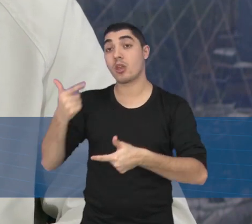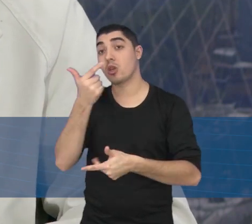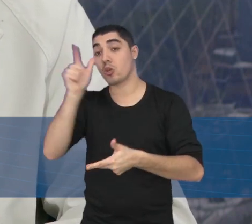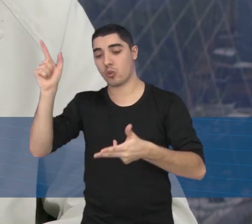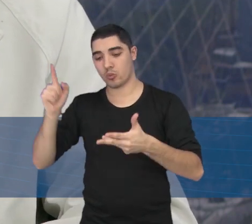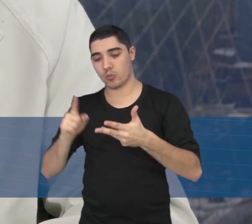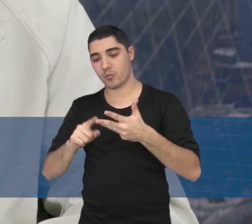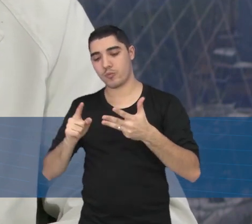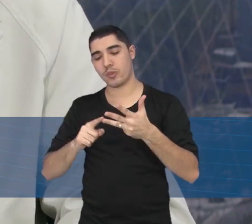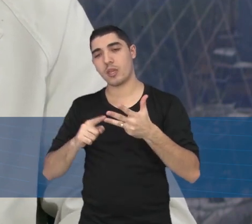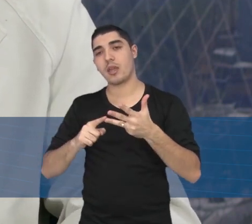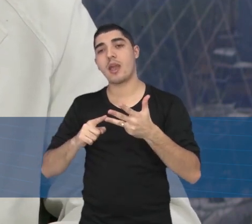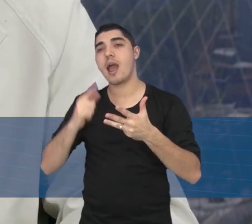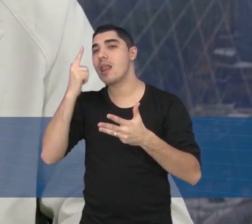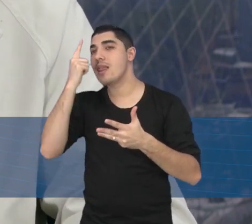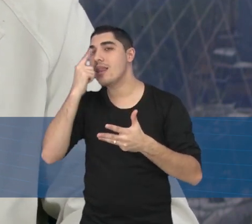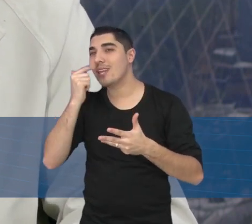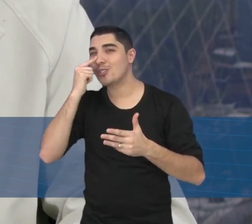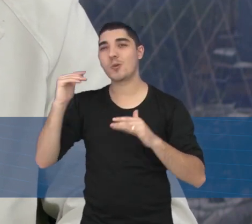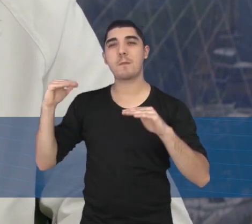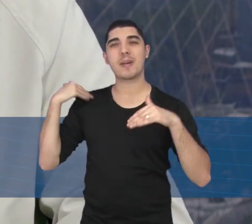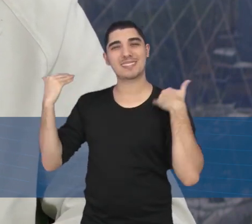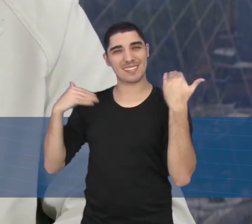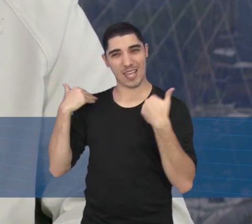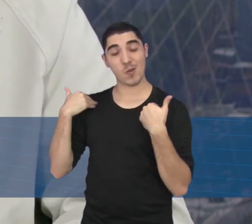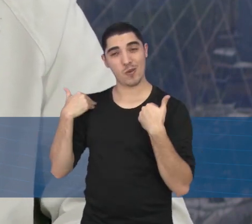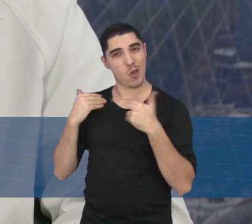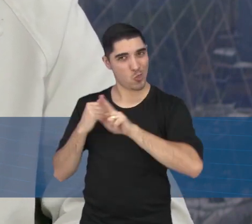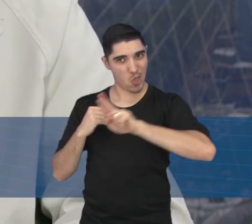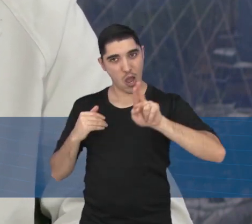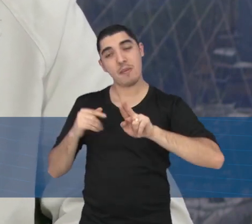de Lixotour, né, que é um programa permanente